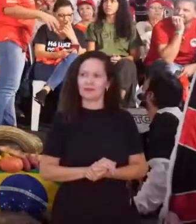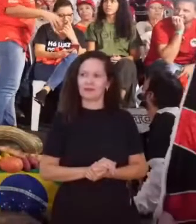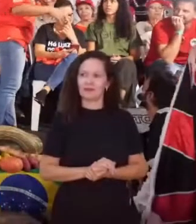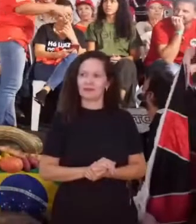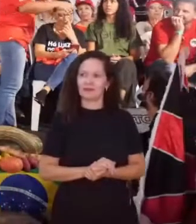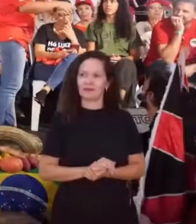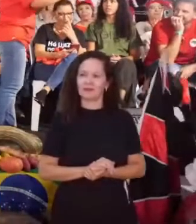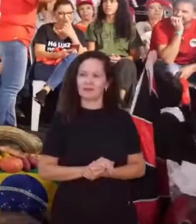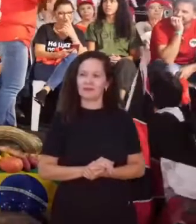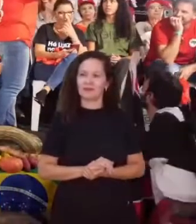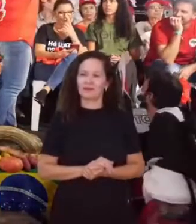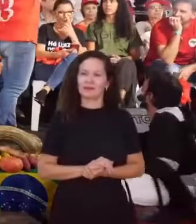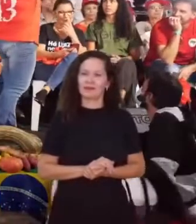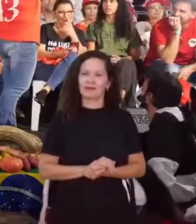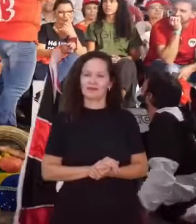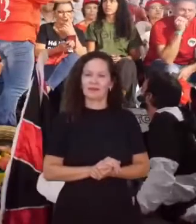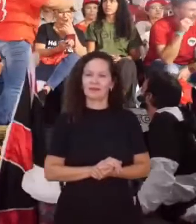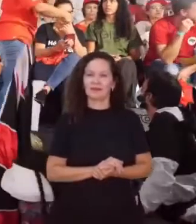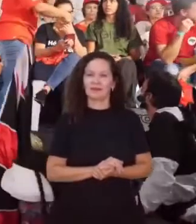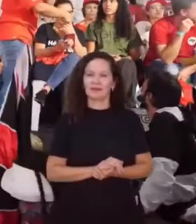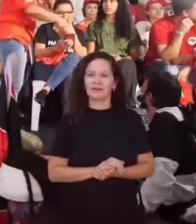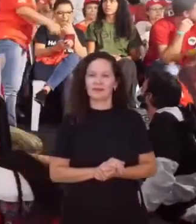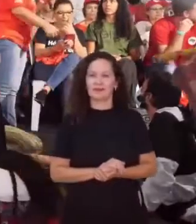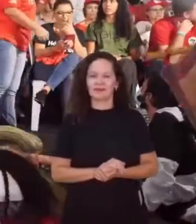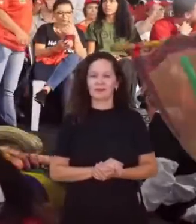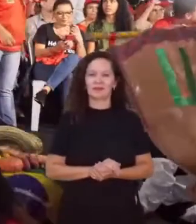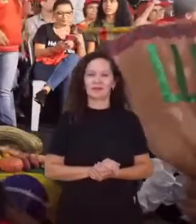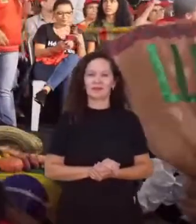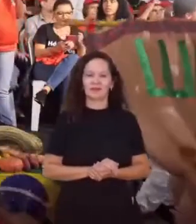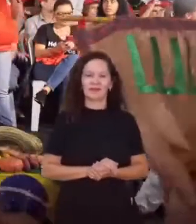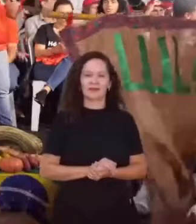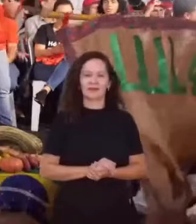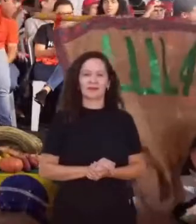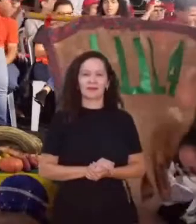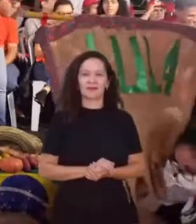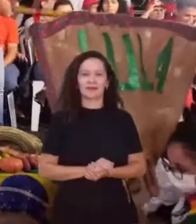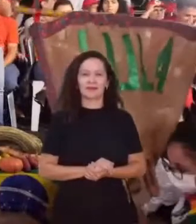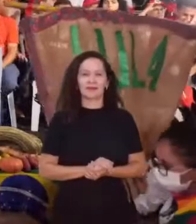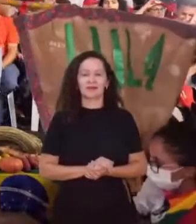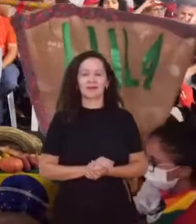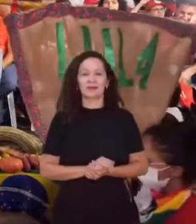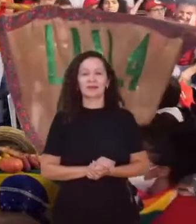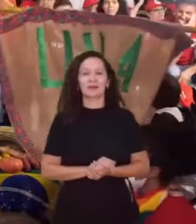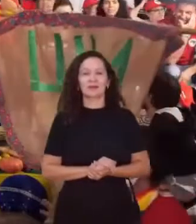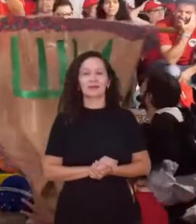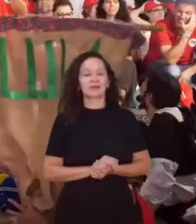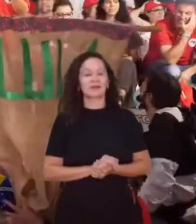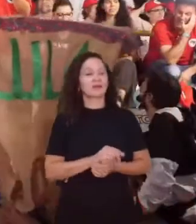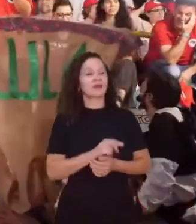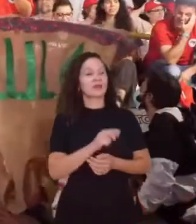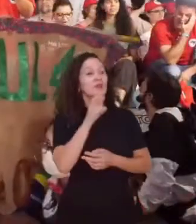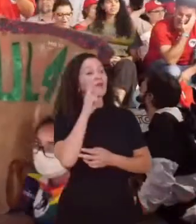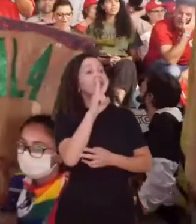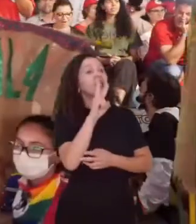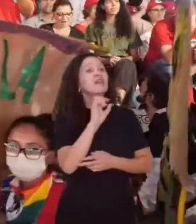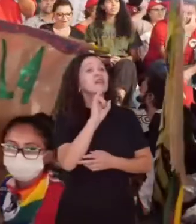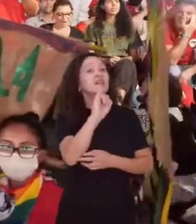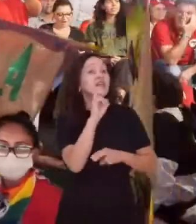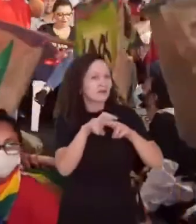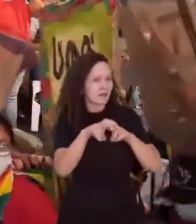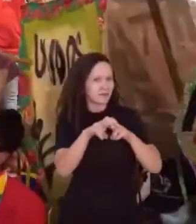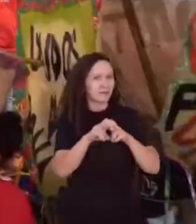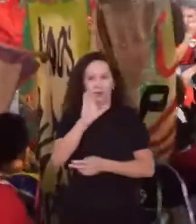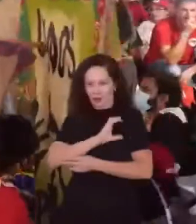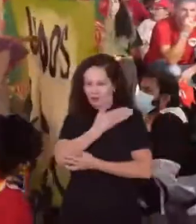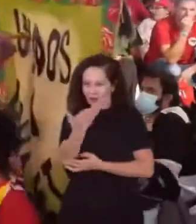Pedrinho, ele que você está. A companheirada aqui, cuidar, porque está tendo transmissão. Então, o pessoal poder tirar o banner para a